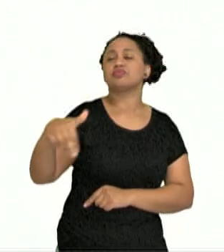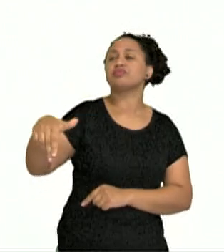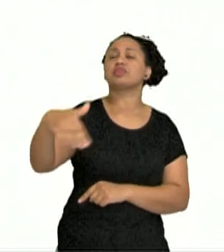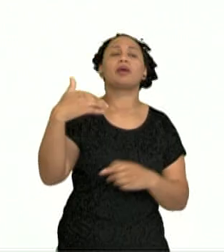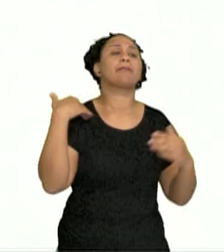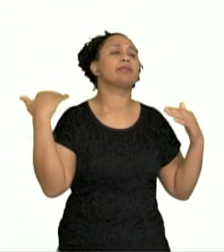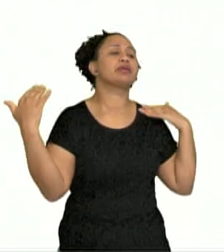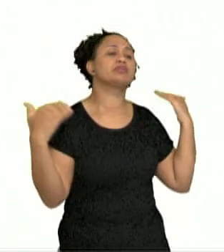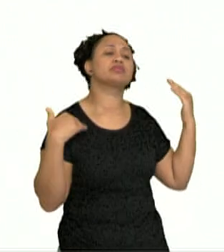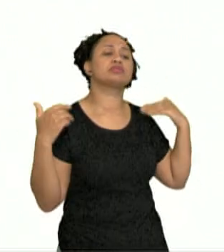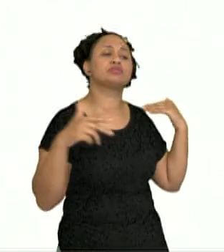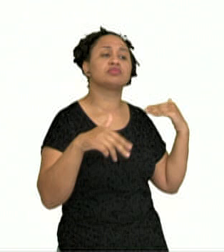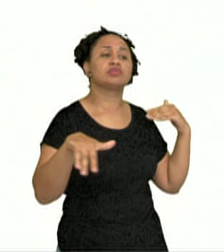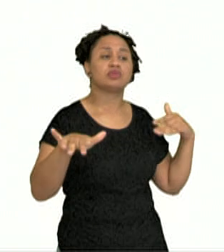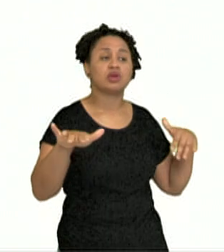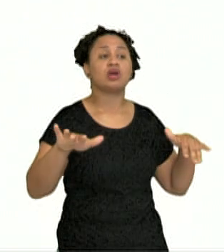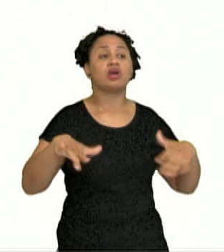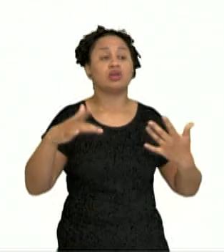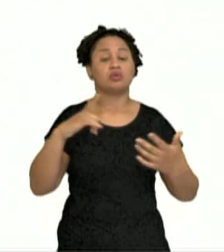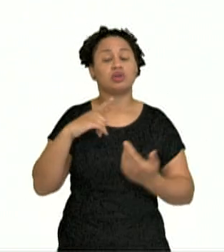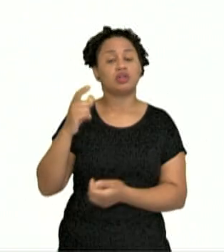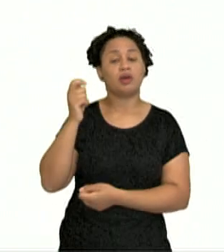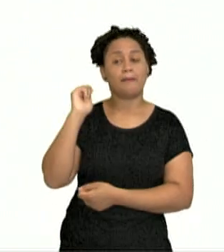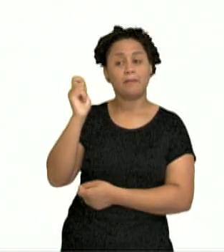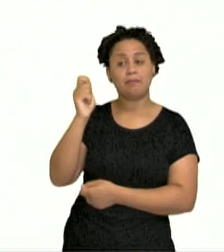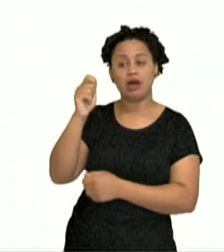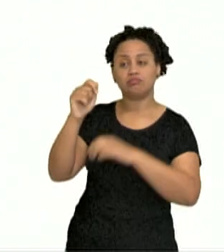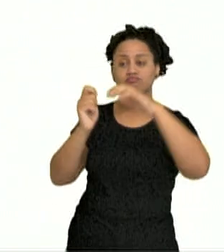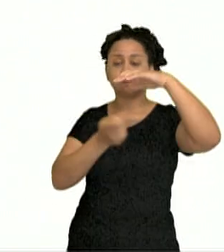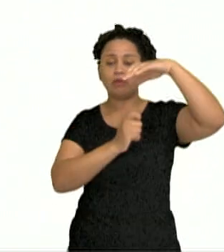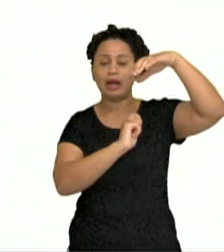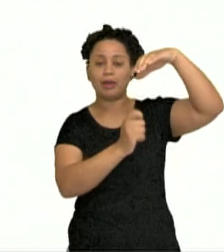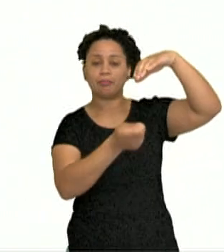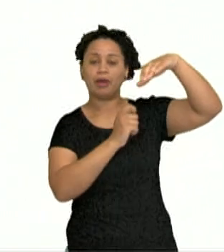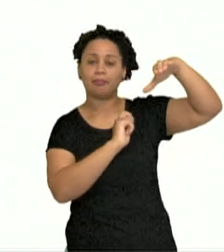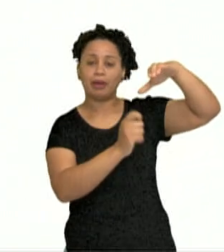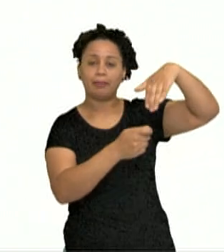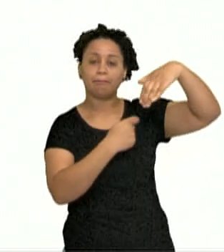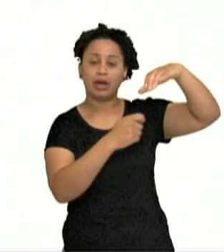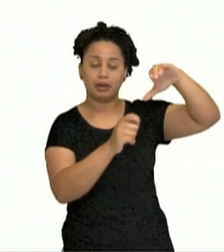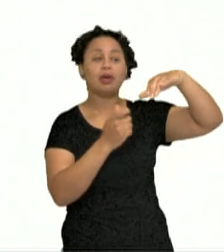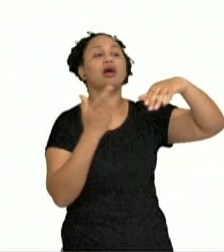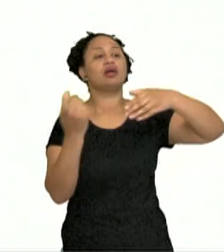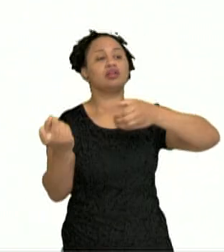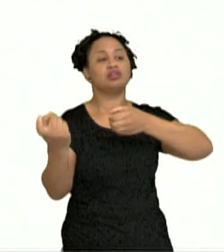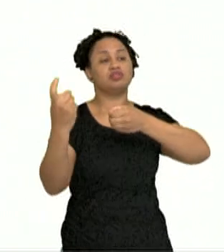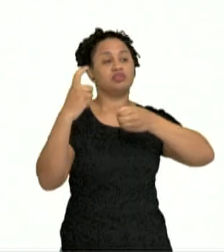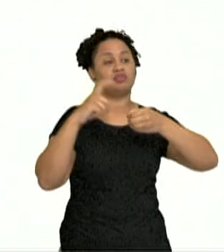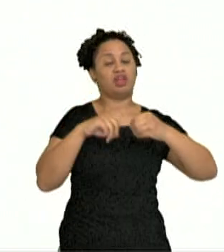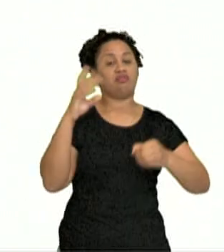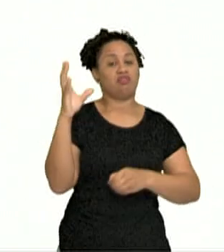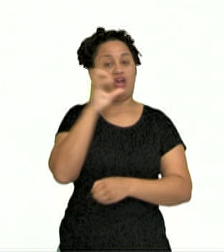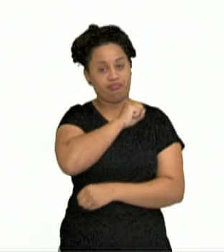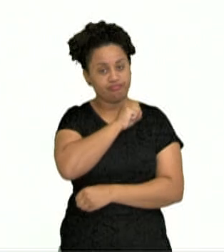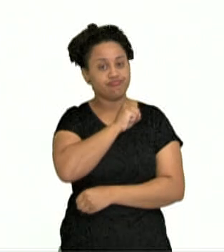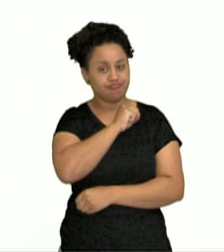passeios e quando ouviam o sino dar badaladas, tratavam de voltar depressa.